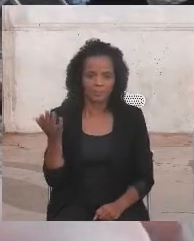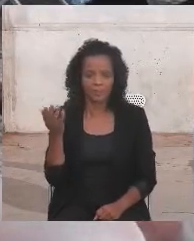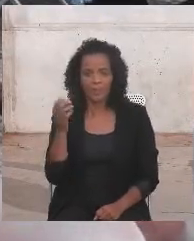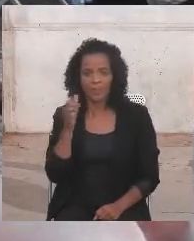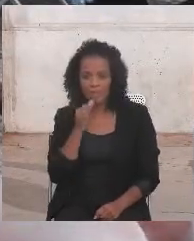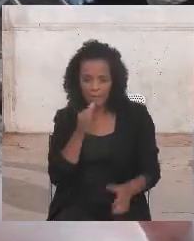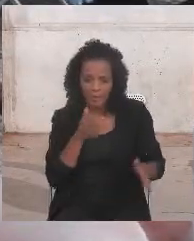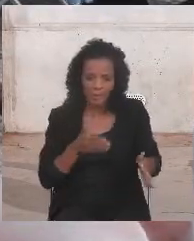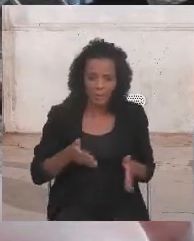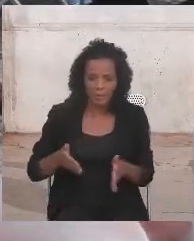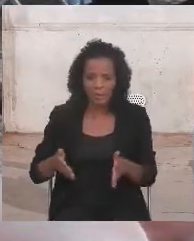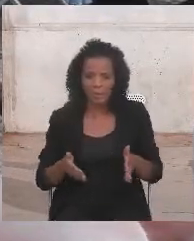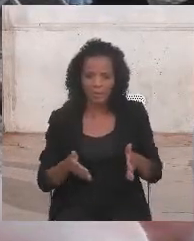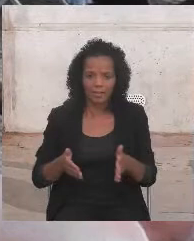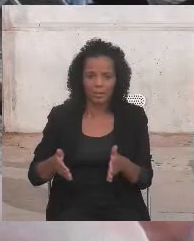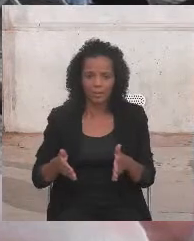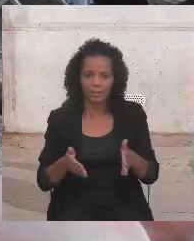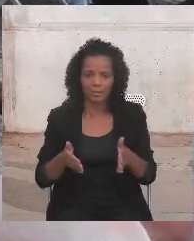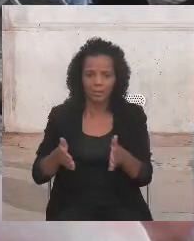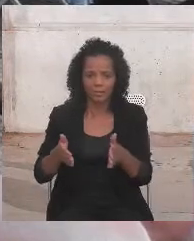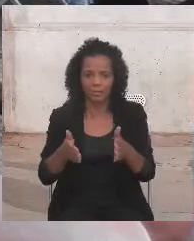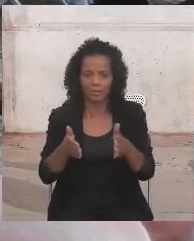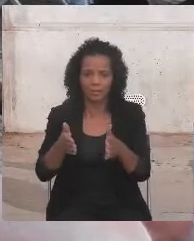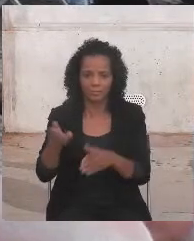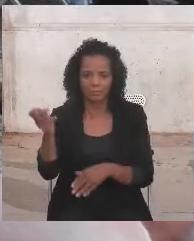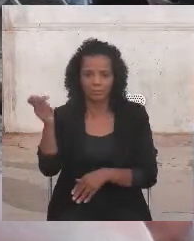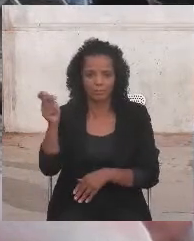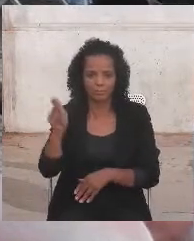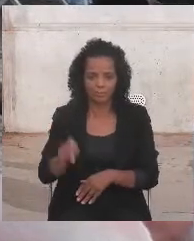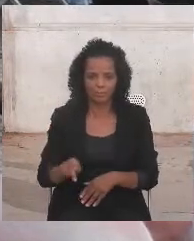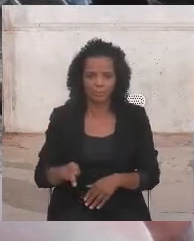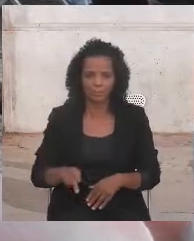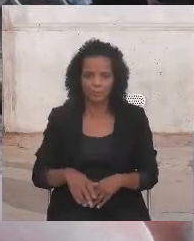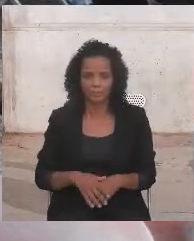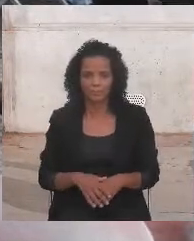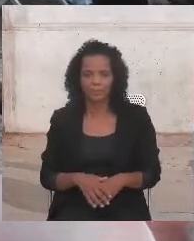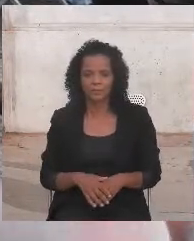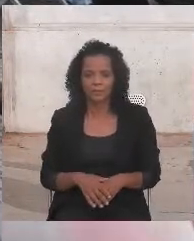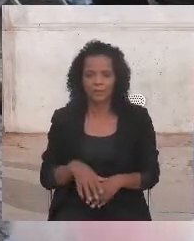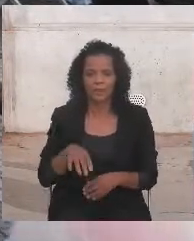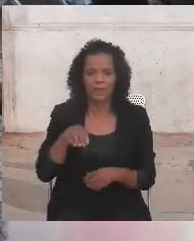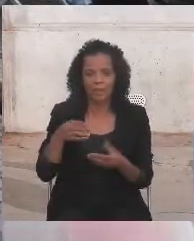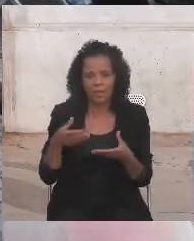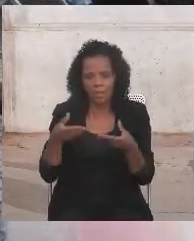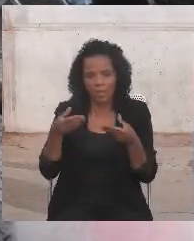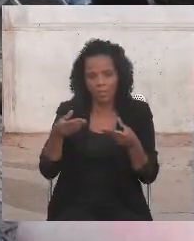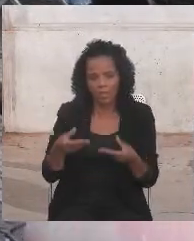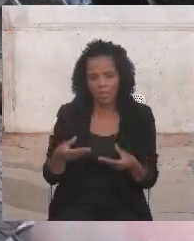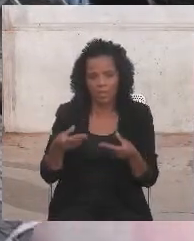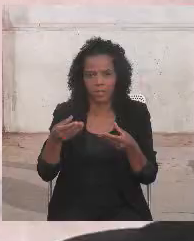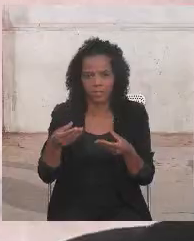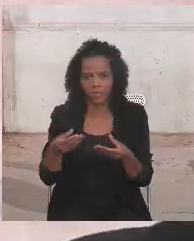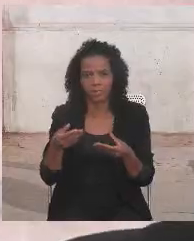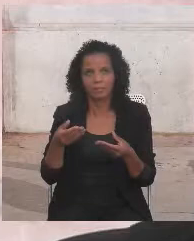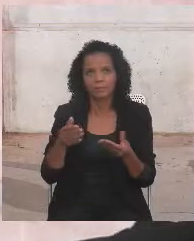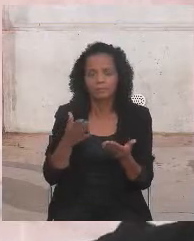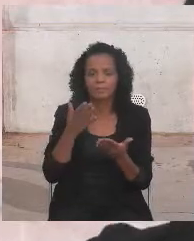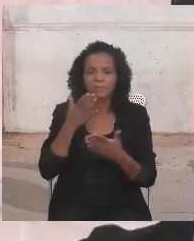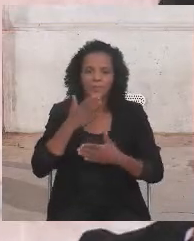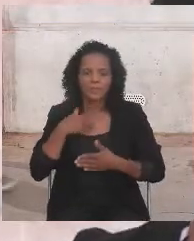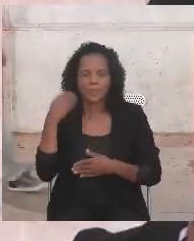ribeira encosto a cabeça, a almofada da cama do